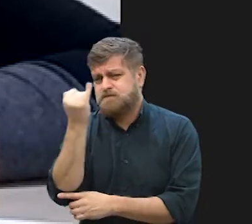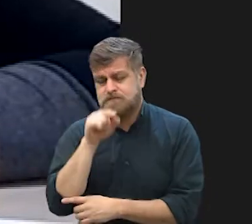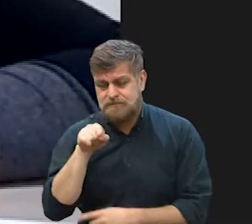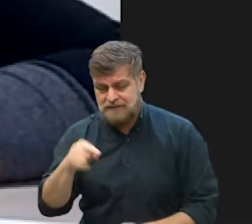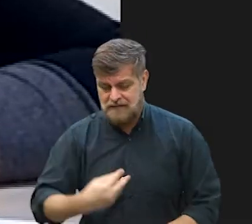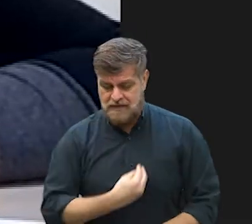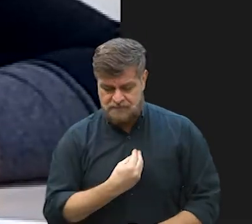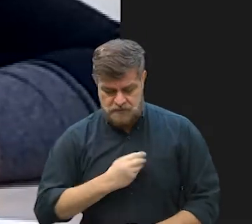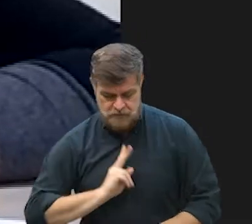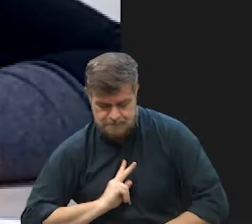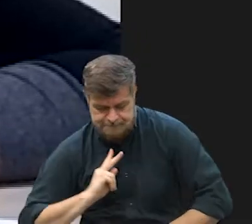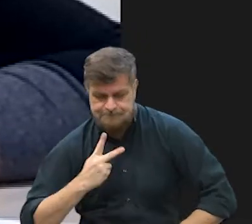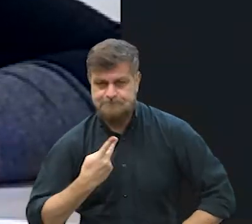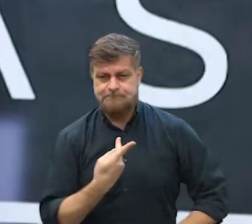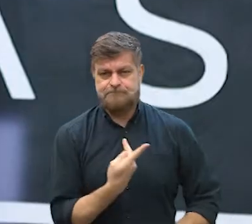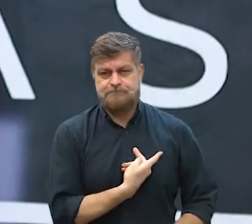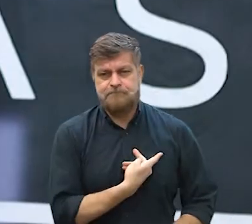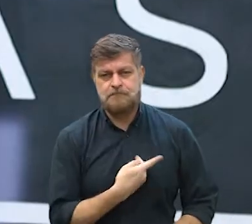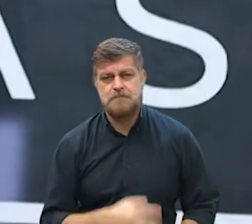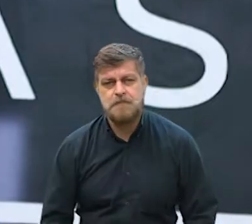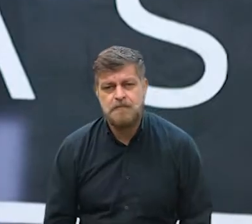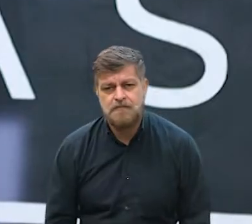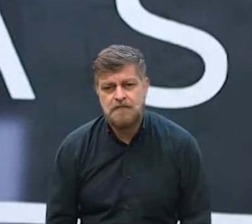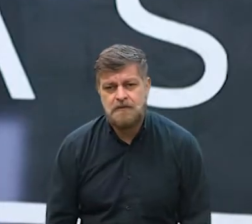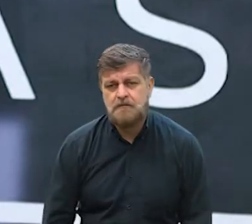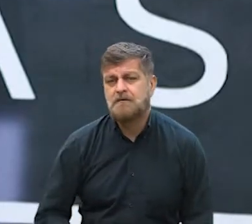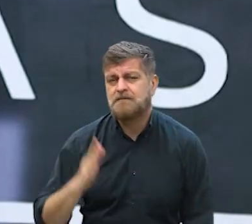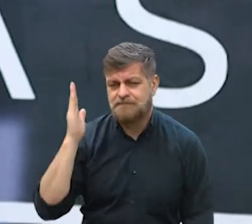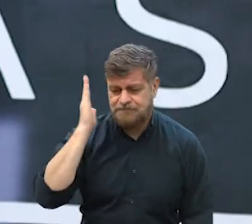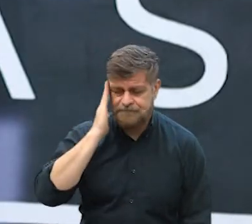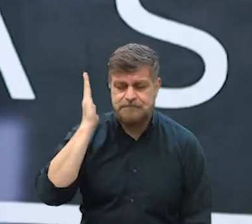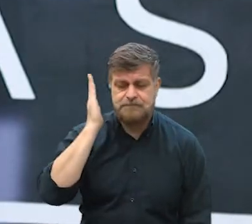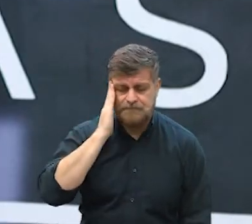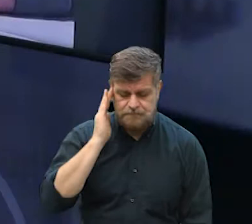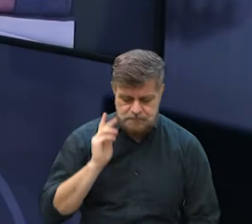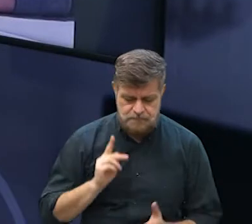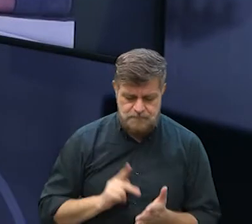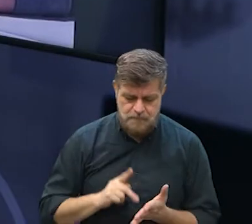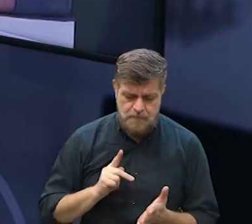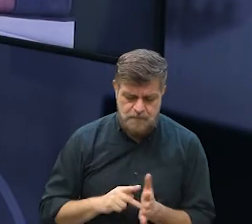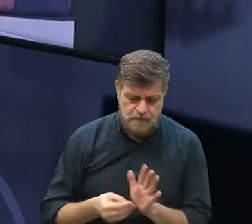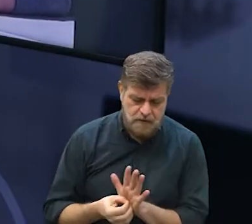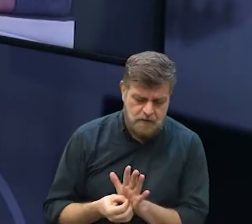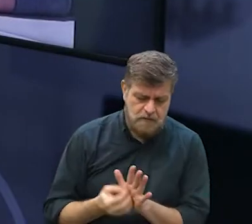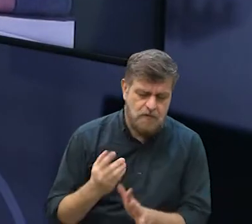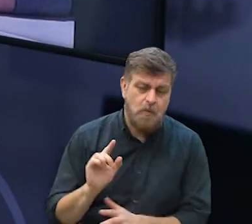diferença na vidinha deles. E a gente sabe bem, né, Tatiane, que muitas vezes